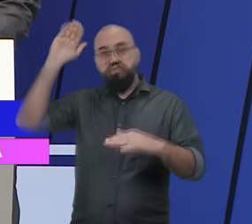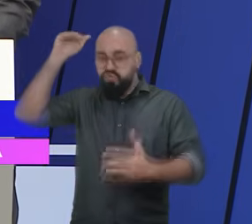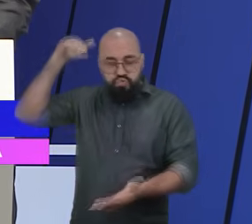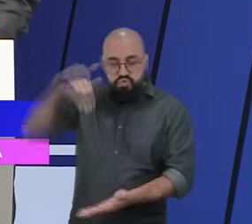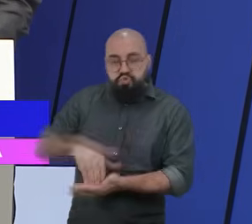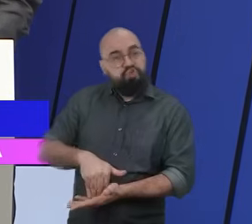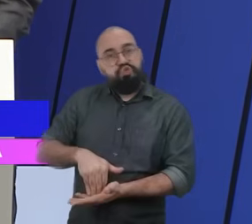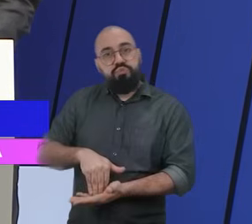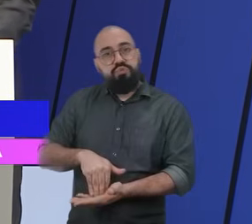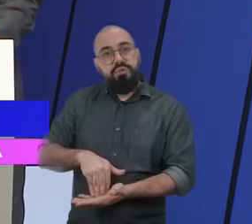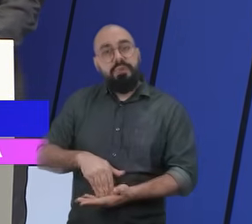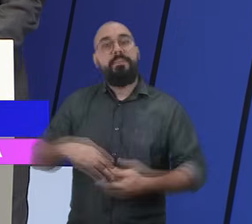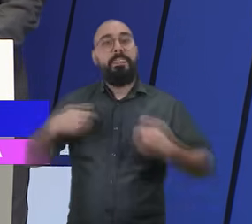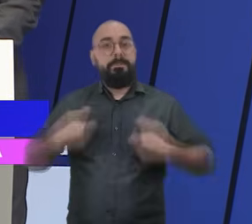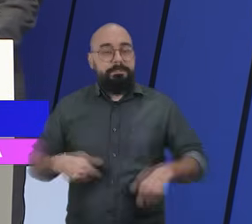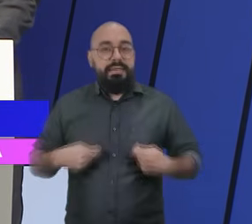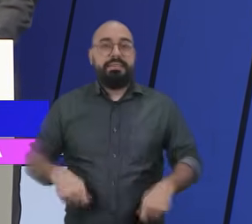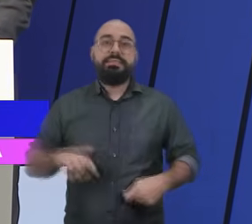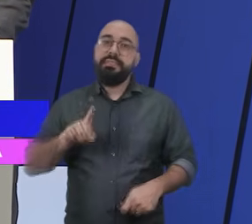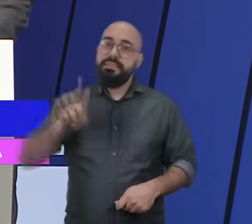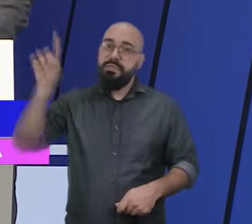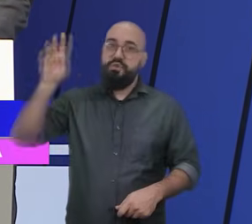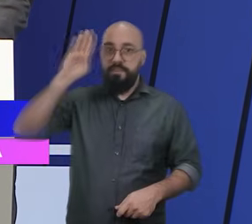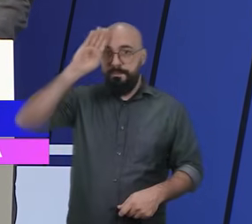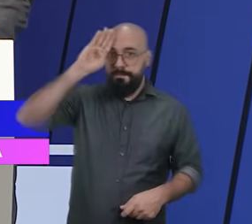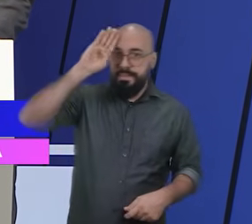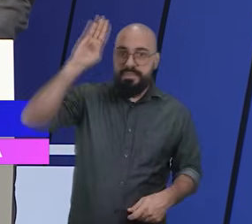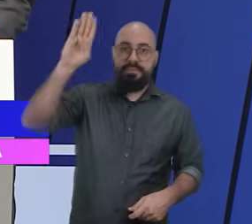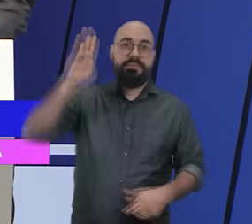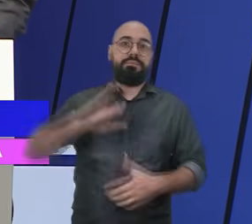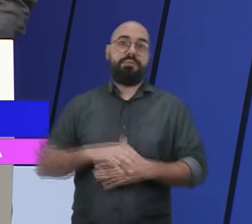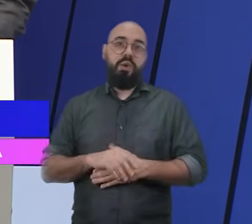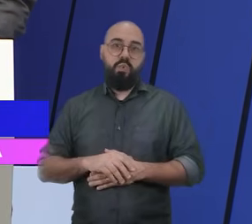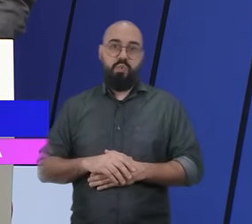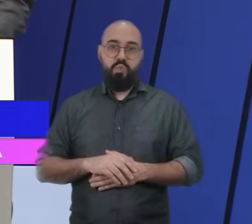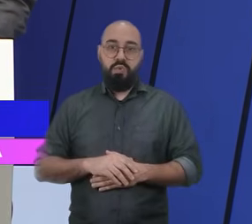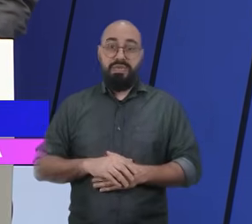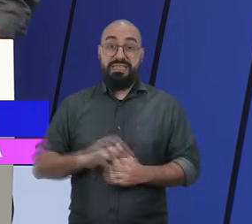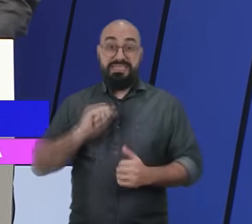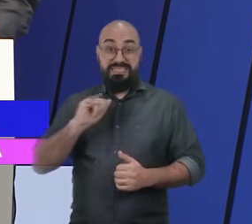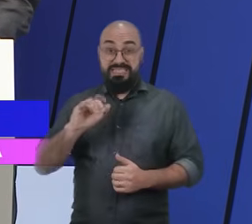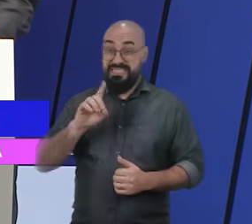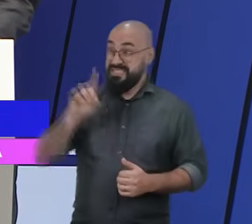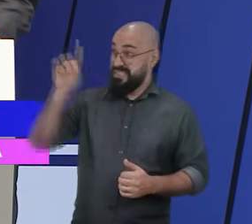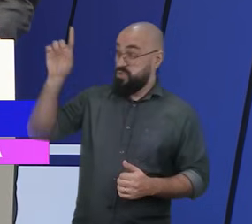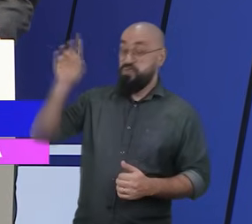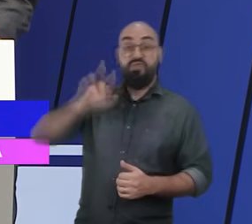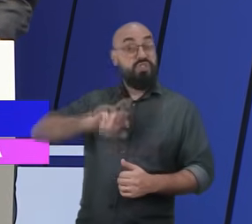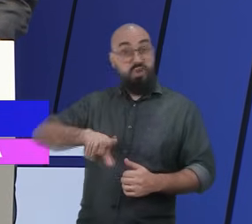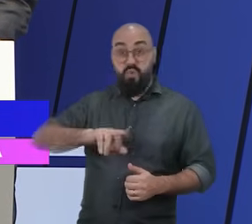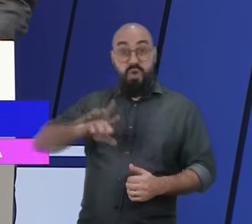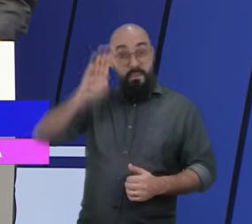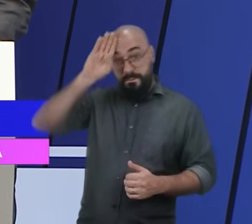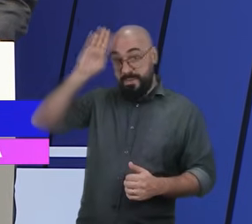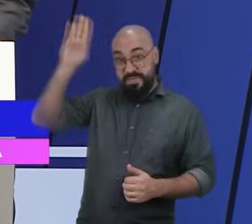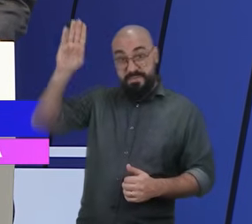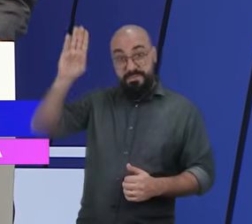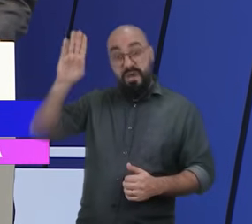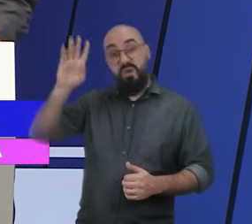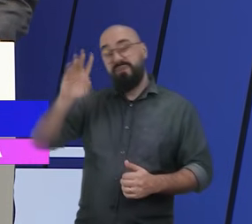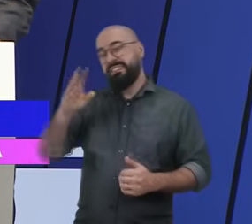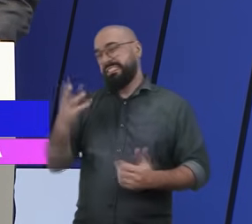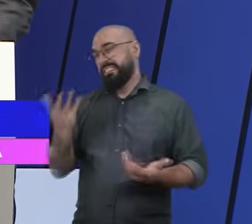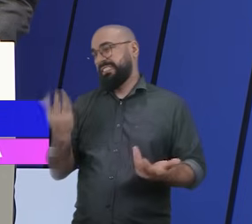Deus não ocupa a prioridade da vida, ele acaba se transformando em algo superficial.